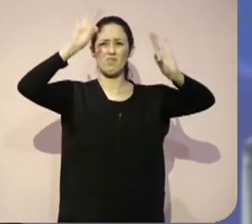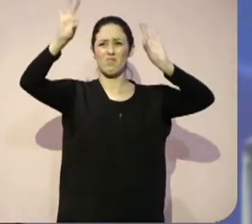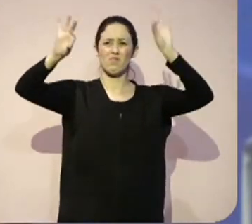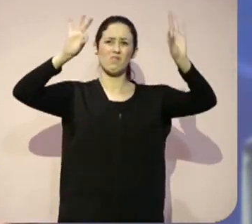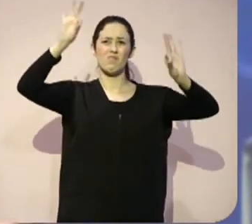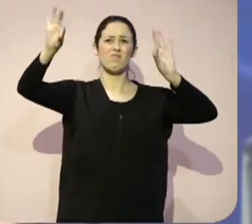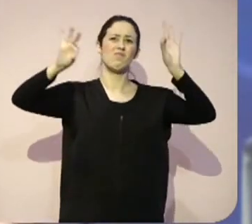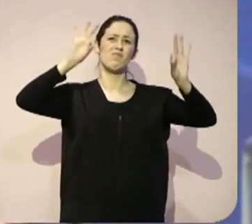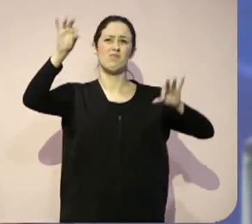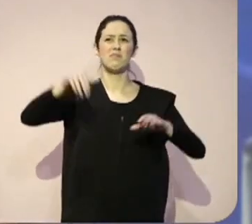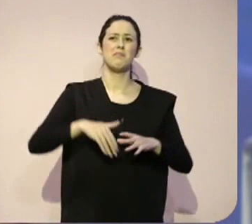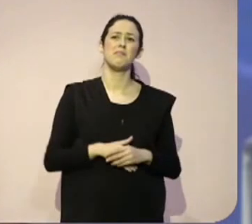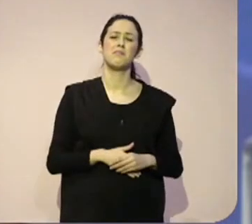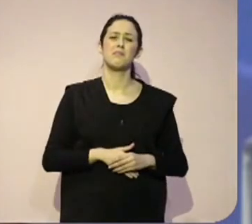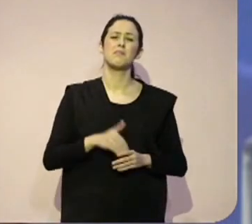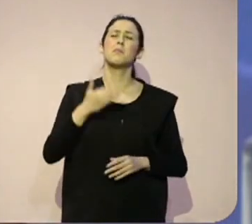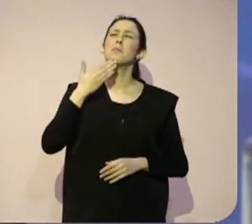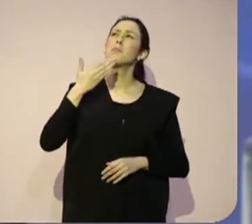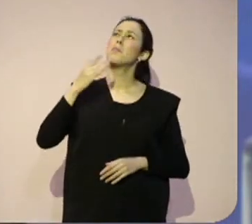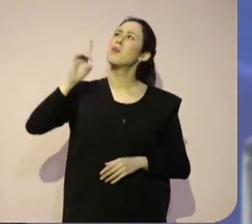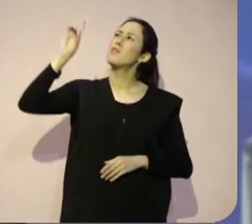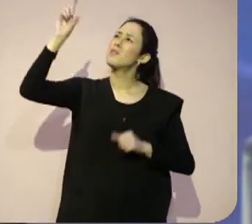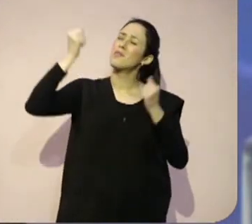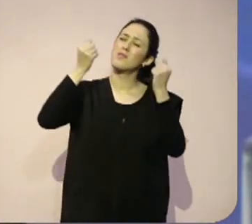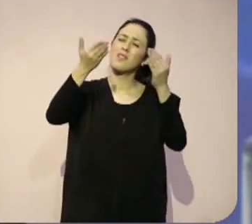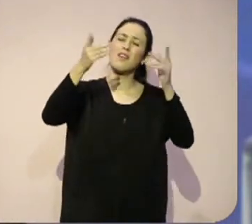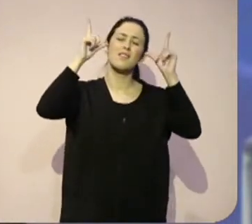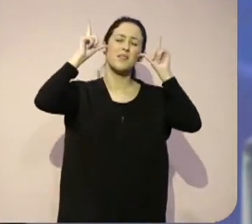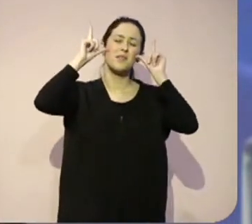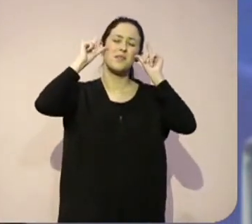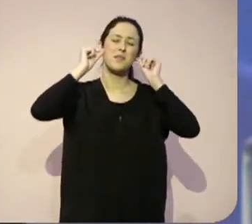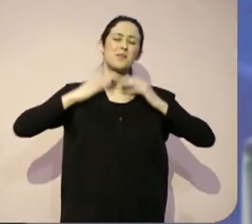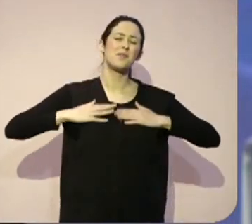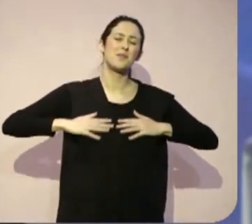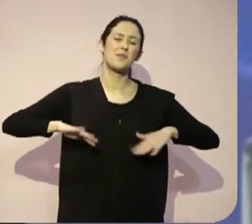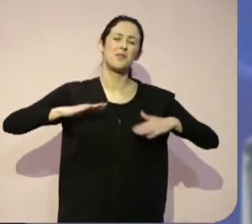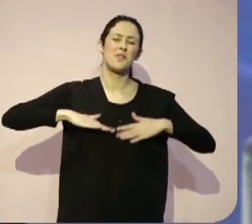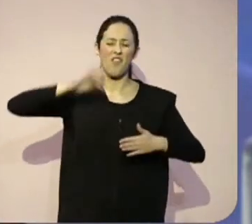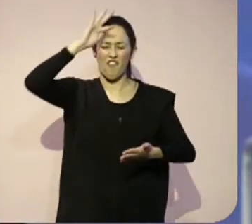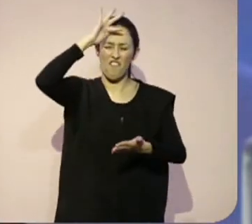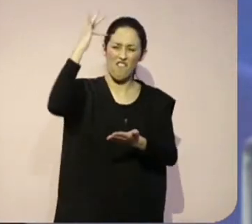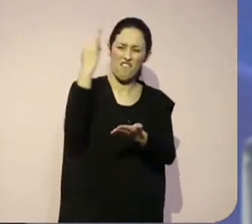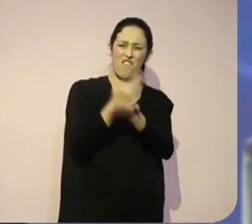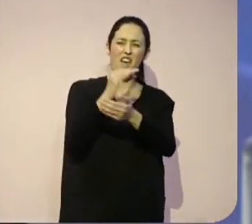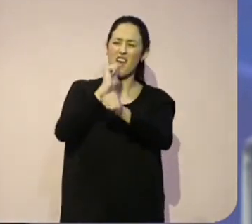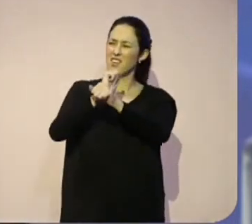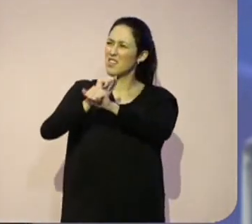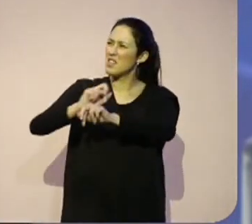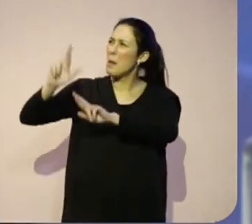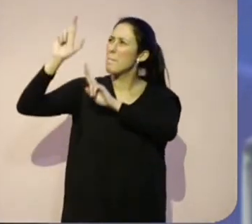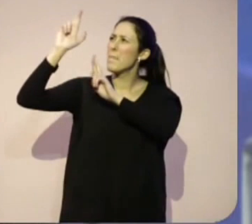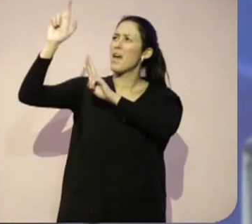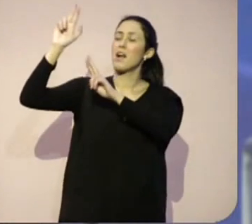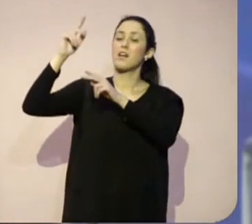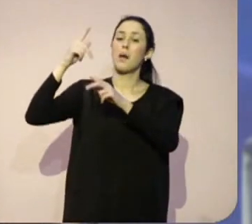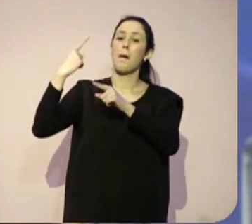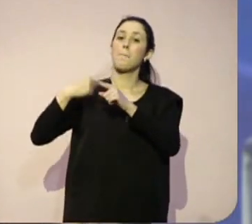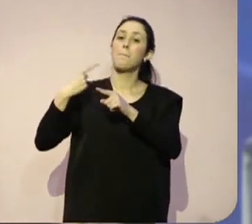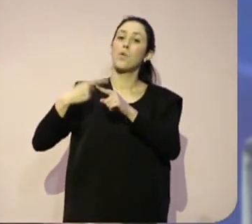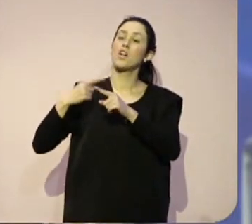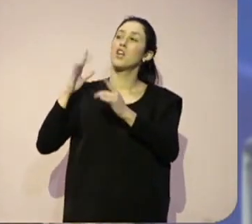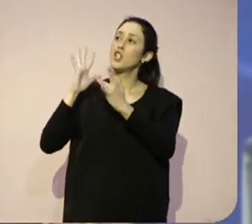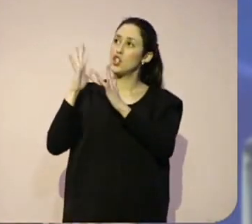você já saia daqui hoje aliviado, cheio de fé, de esperança, sabendo que